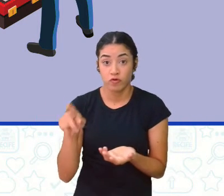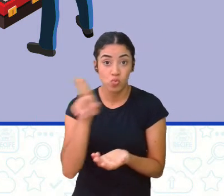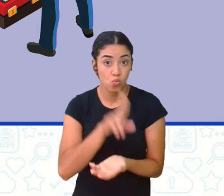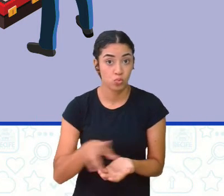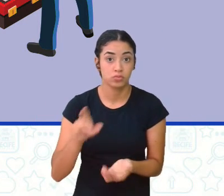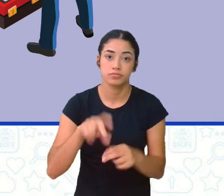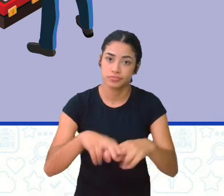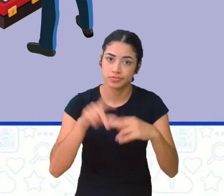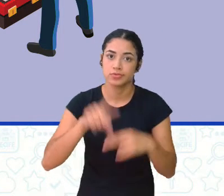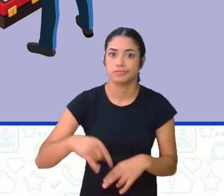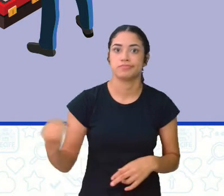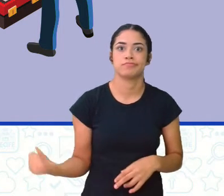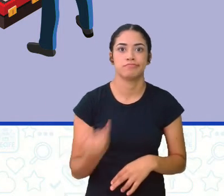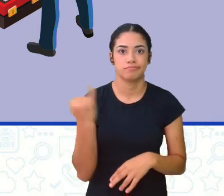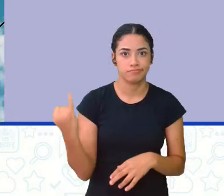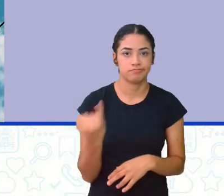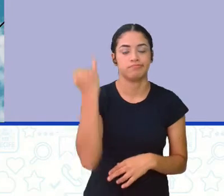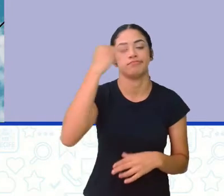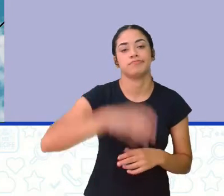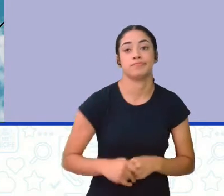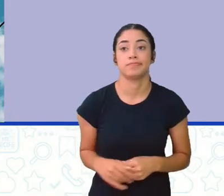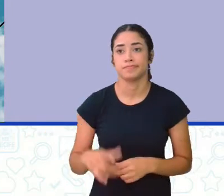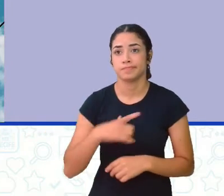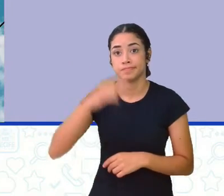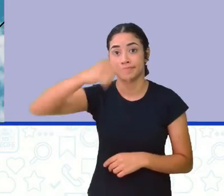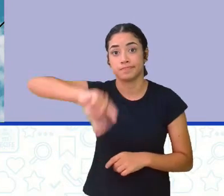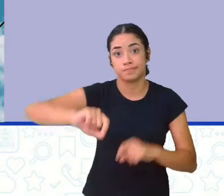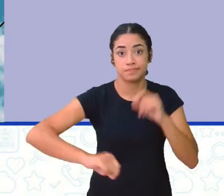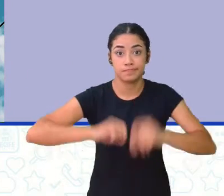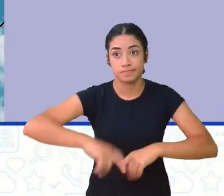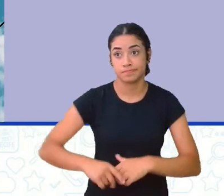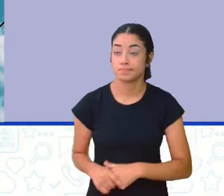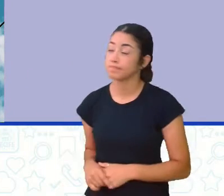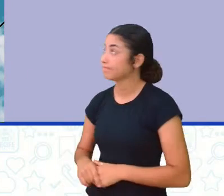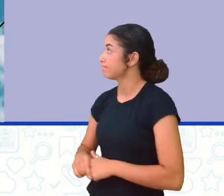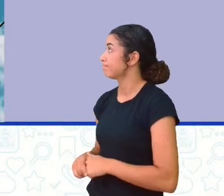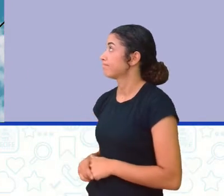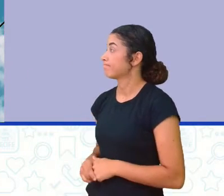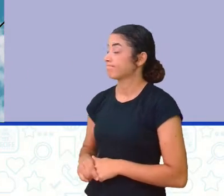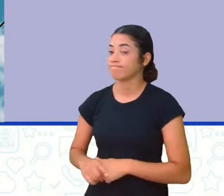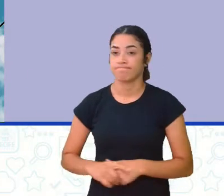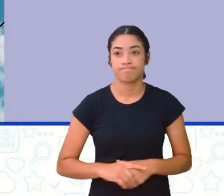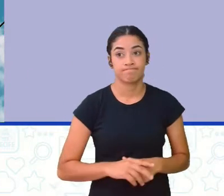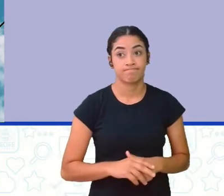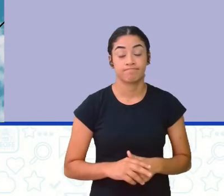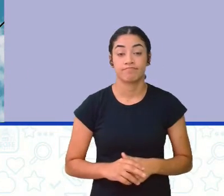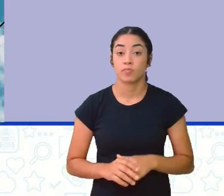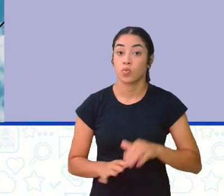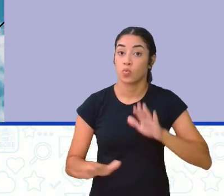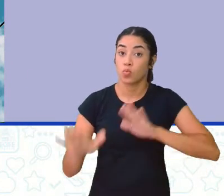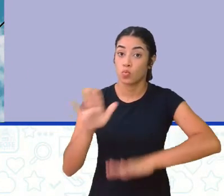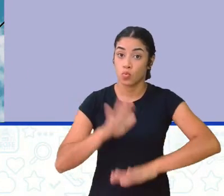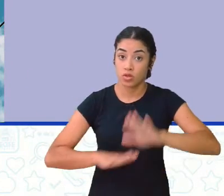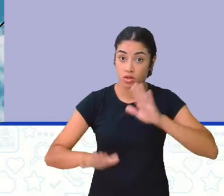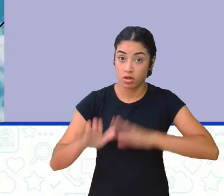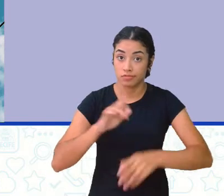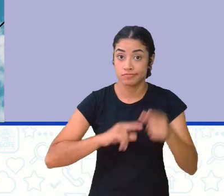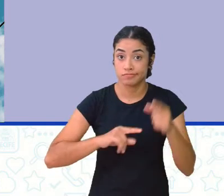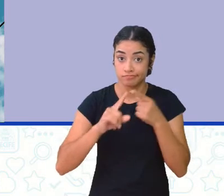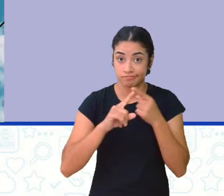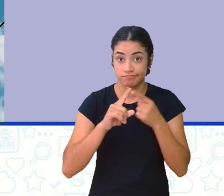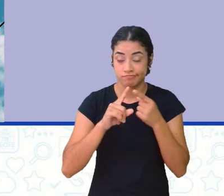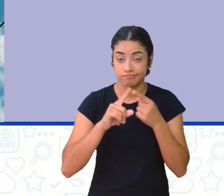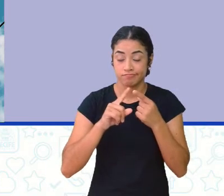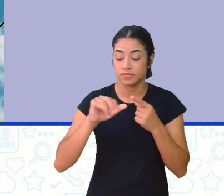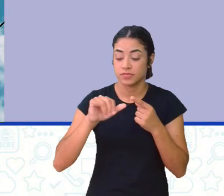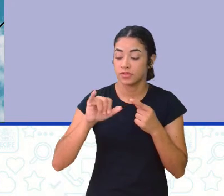muito importante. E o que nós temos? Vamos falar ainda sobre esses isolantes, ó. O cuidado com os isolantes é muito